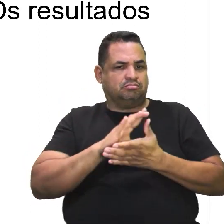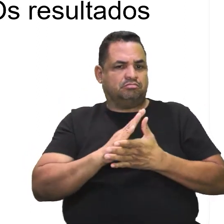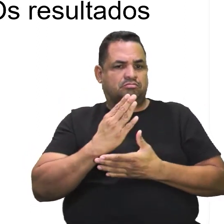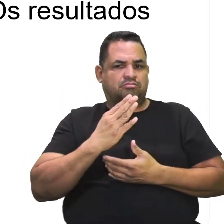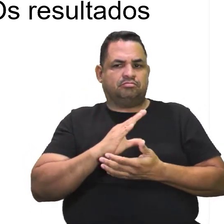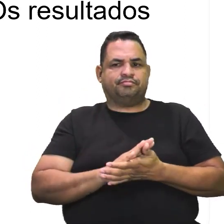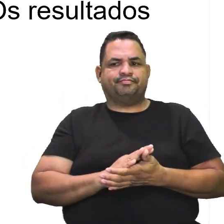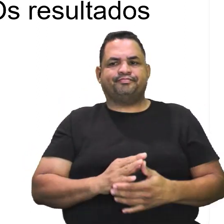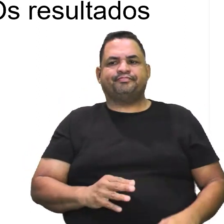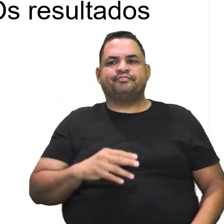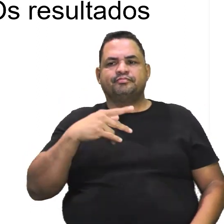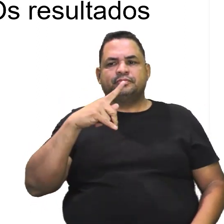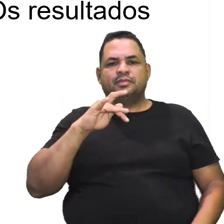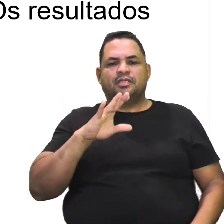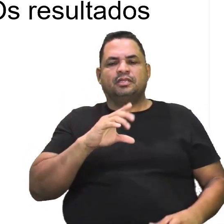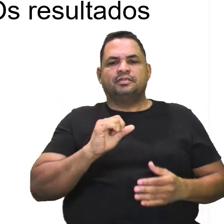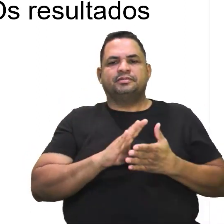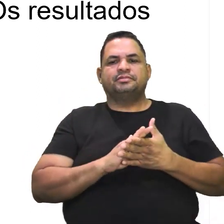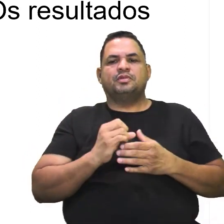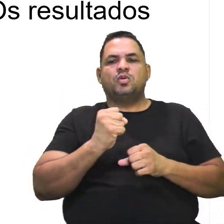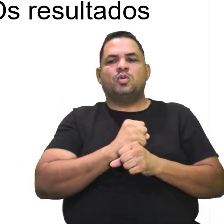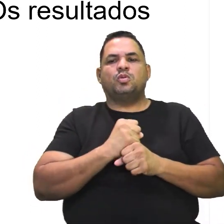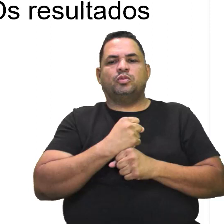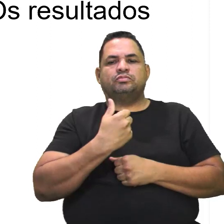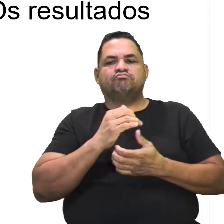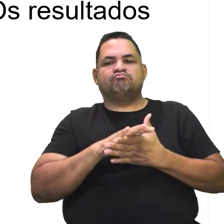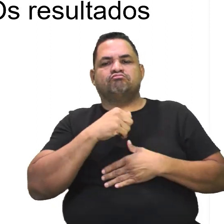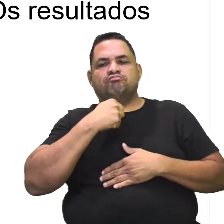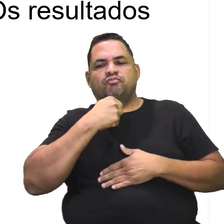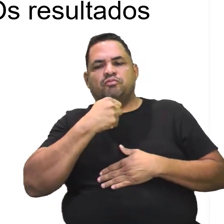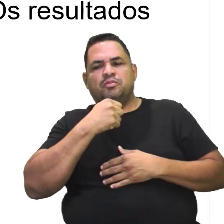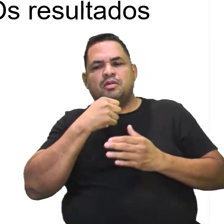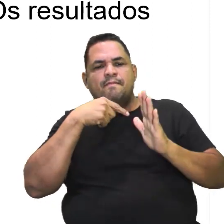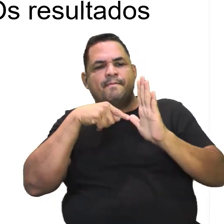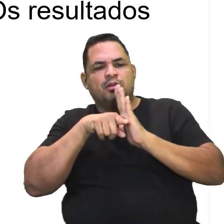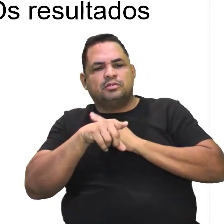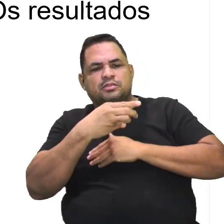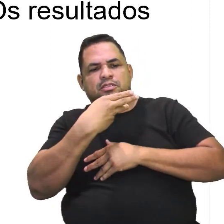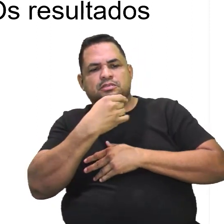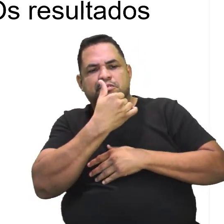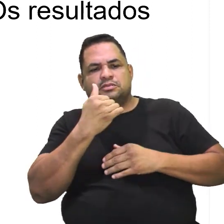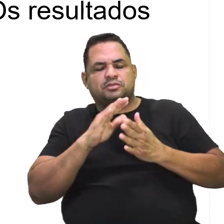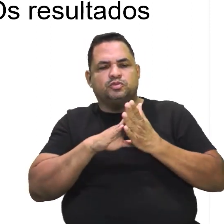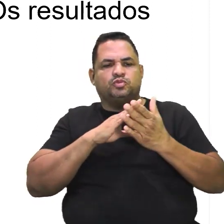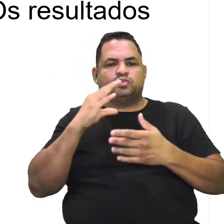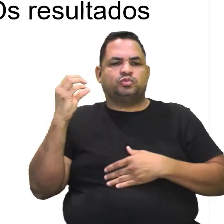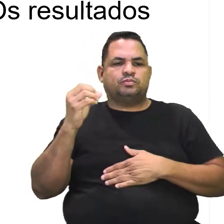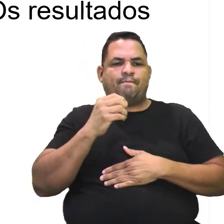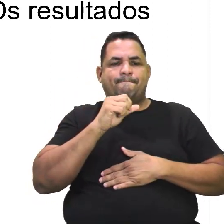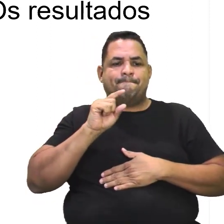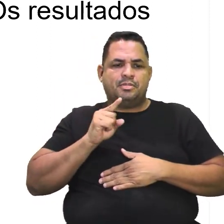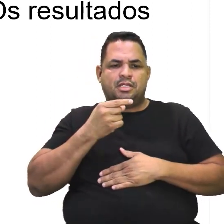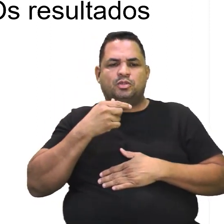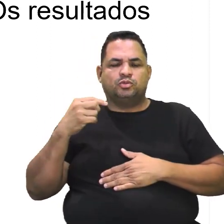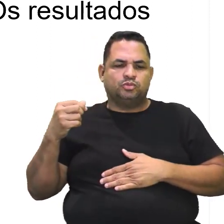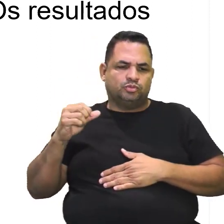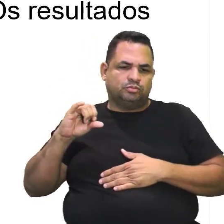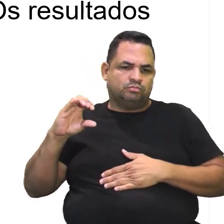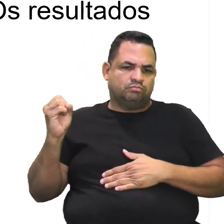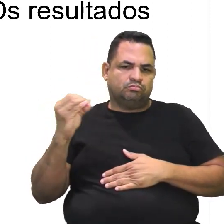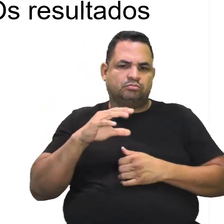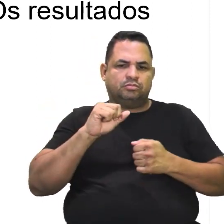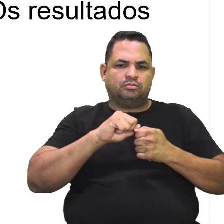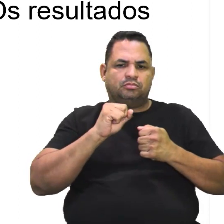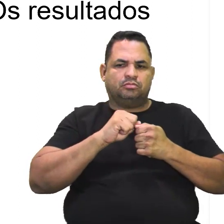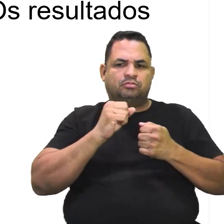Ah, tá vinculado, né? Isso. Beleza. Em um ano foram entrevistados 363 mil jovens